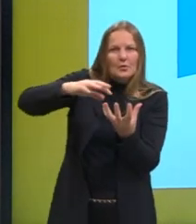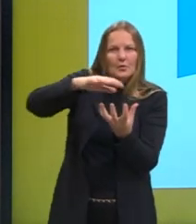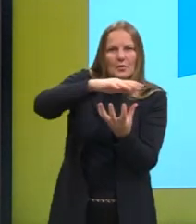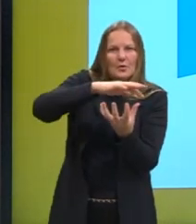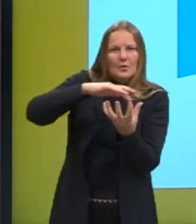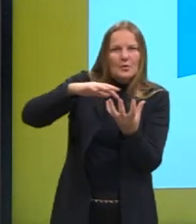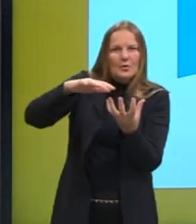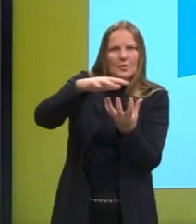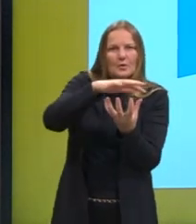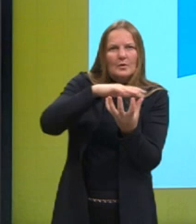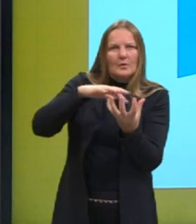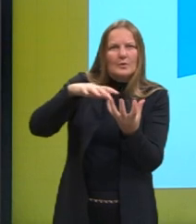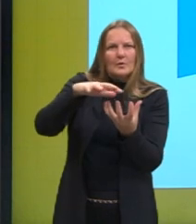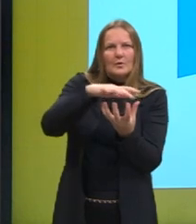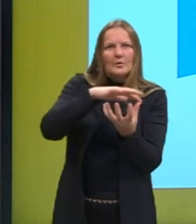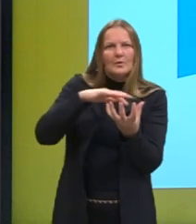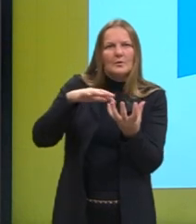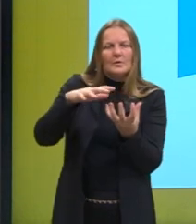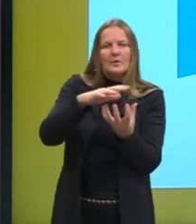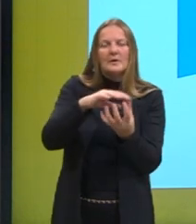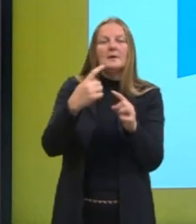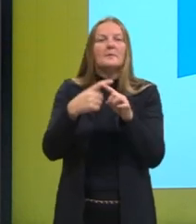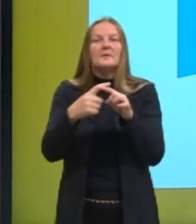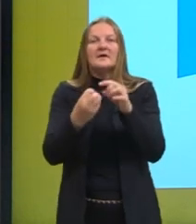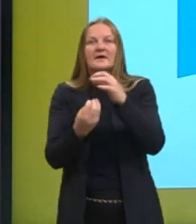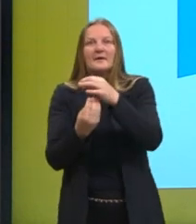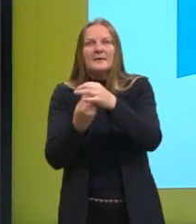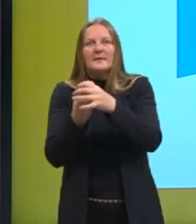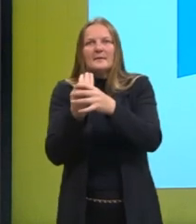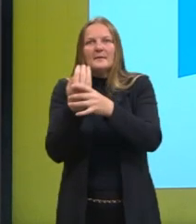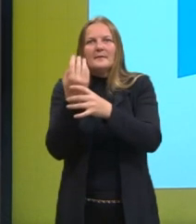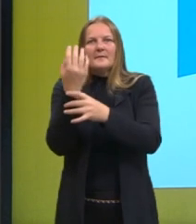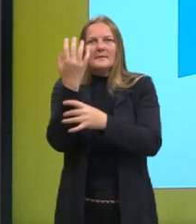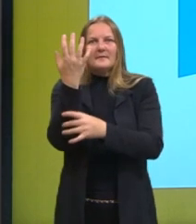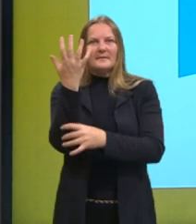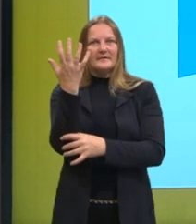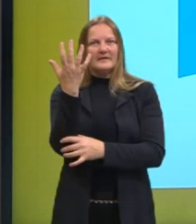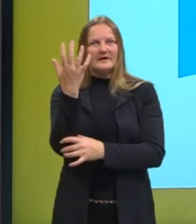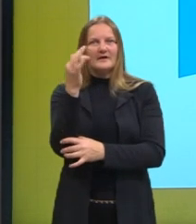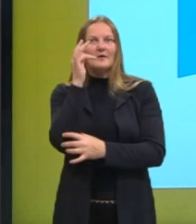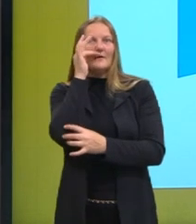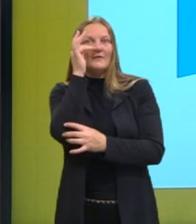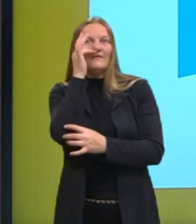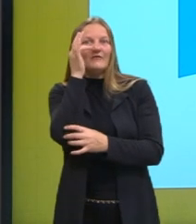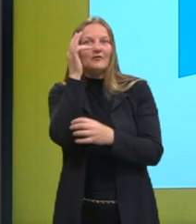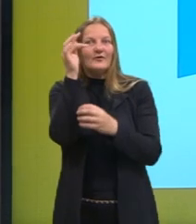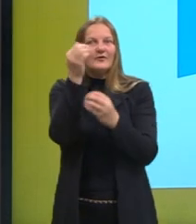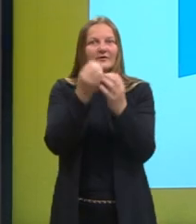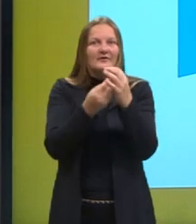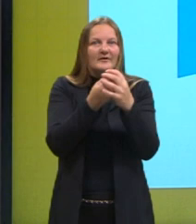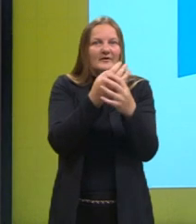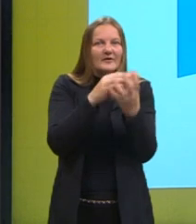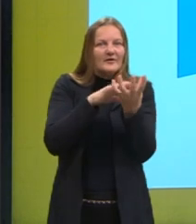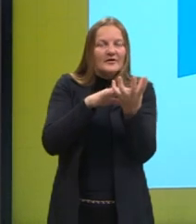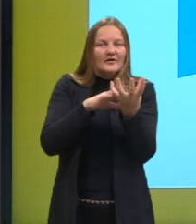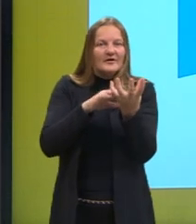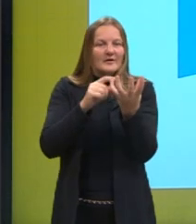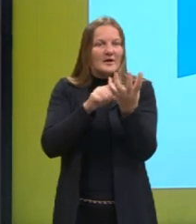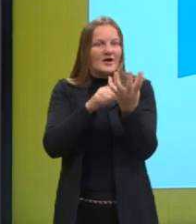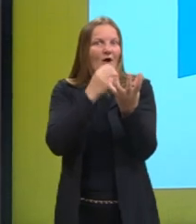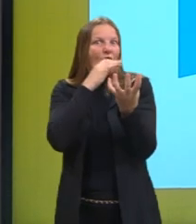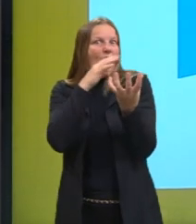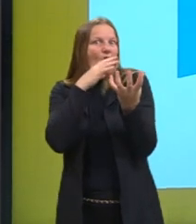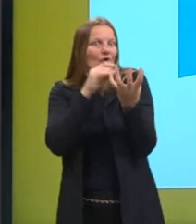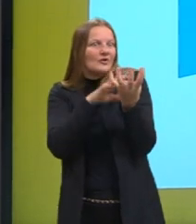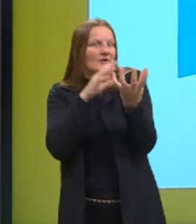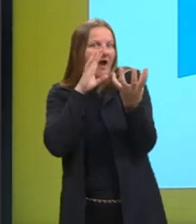por quê Porque então a planta ela vai ter que ser ela vai ter que chamar mais atenção ela vai ter